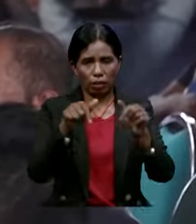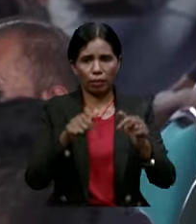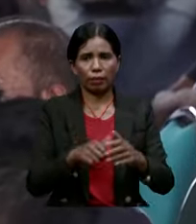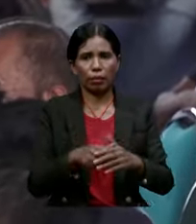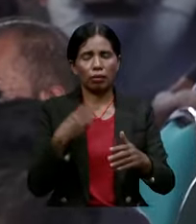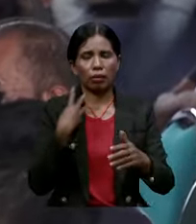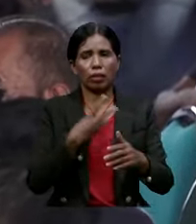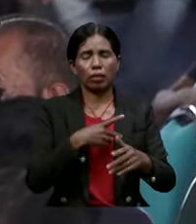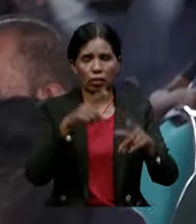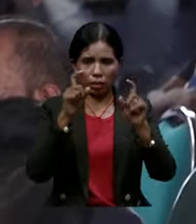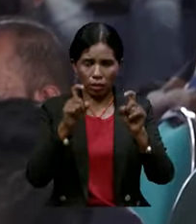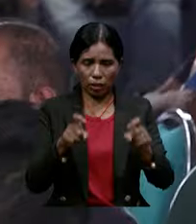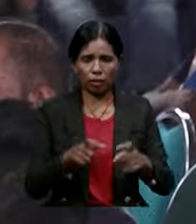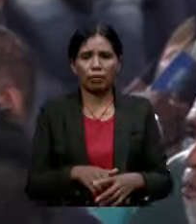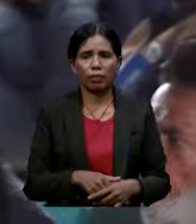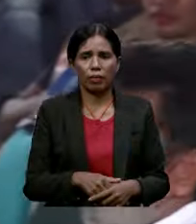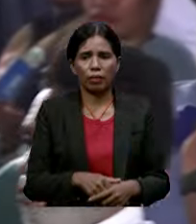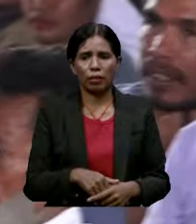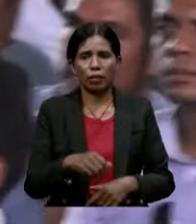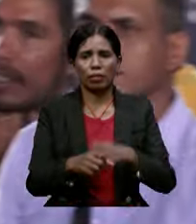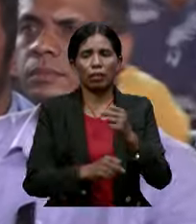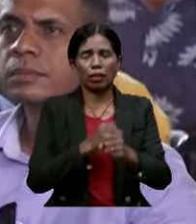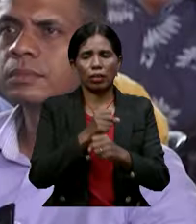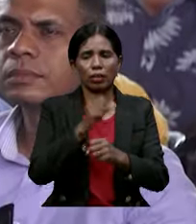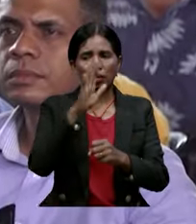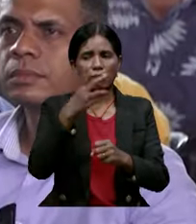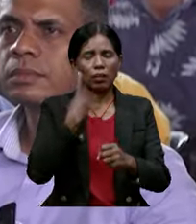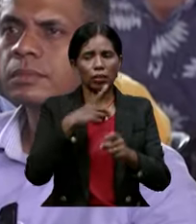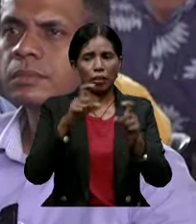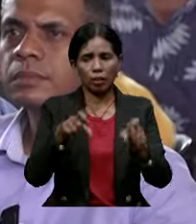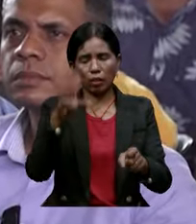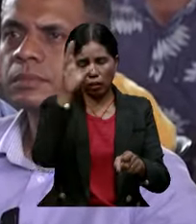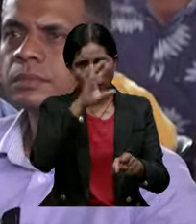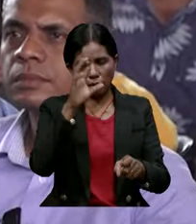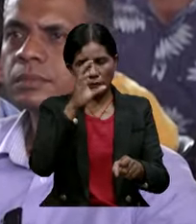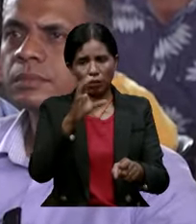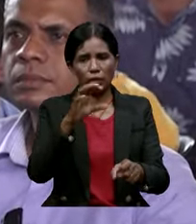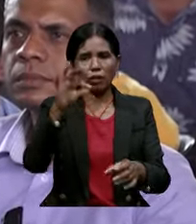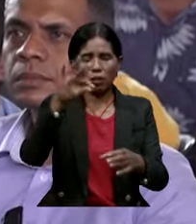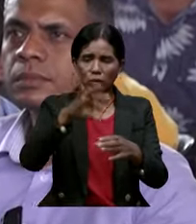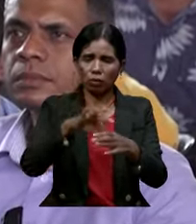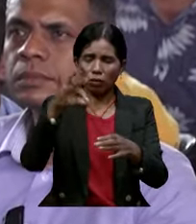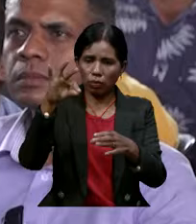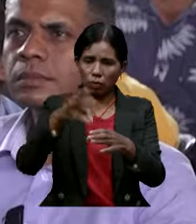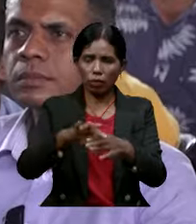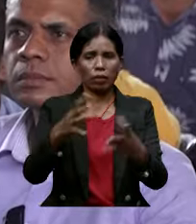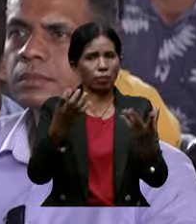Ita tinggi, ita tina lima nih ita tinggi buka, produs para